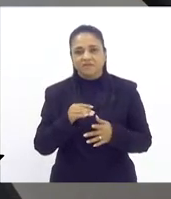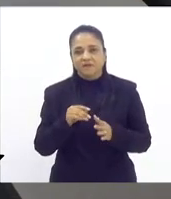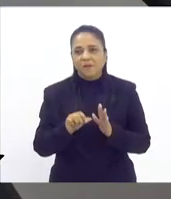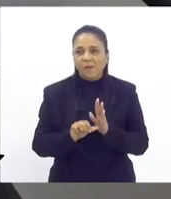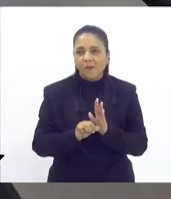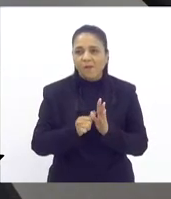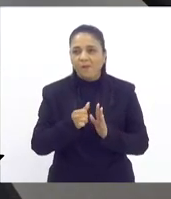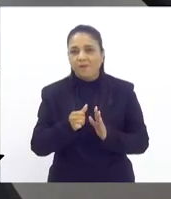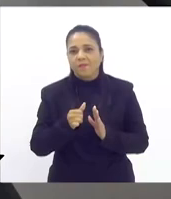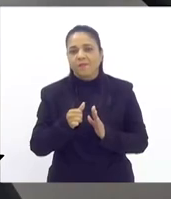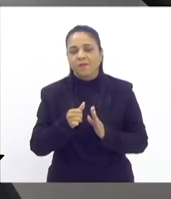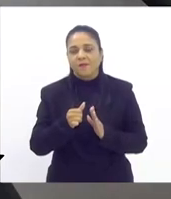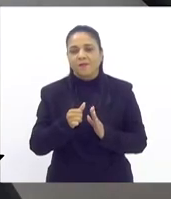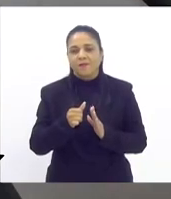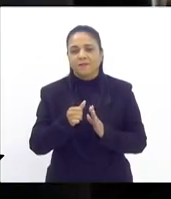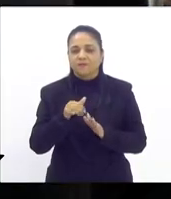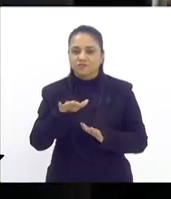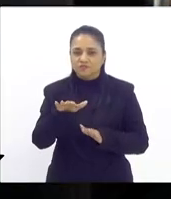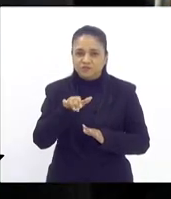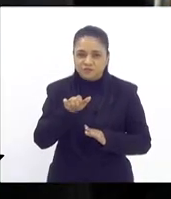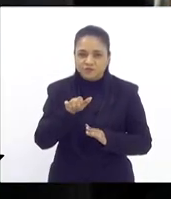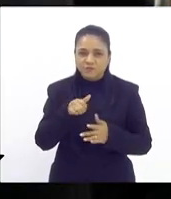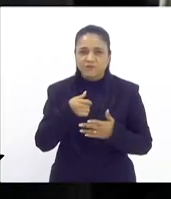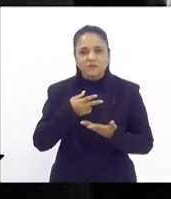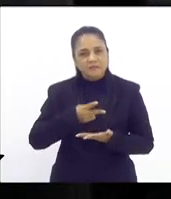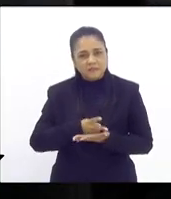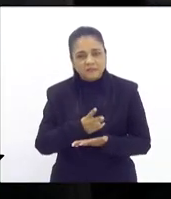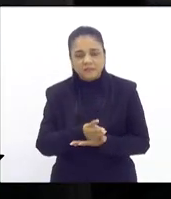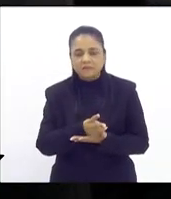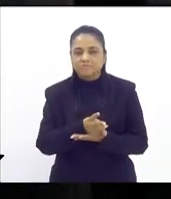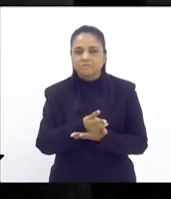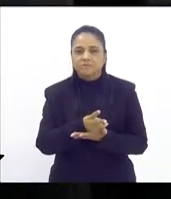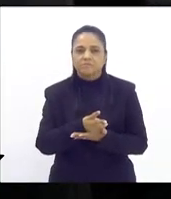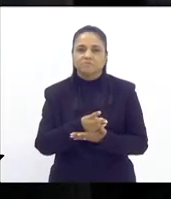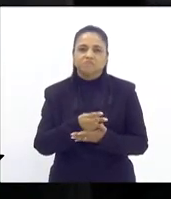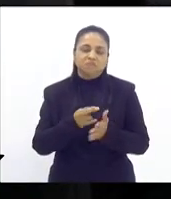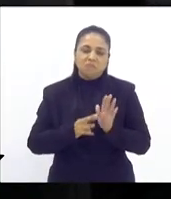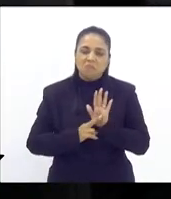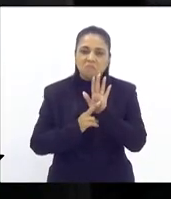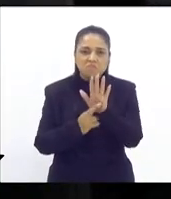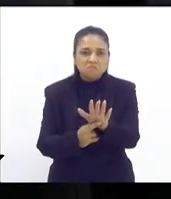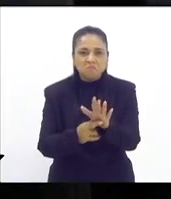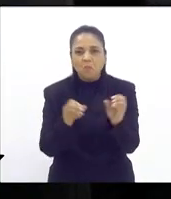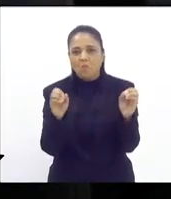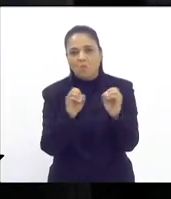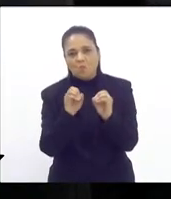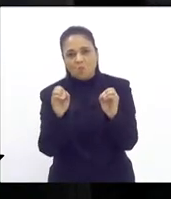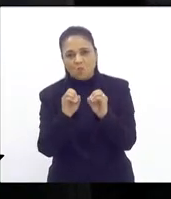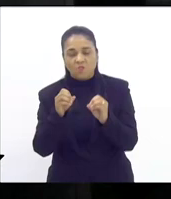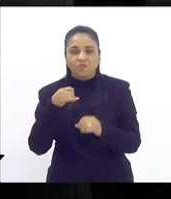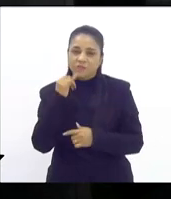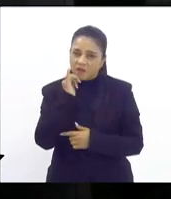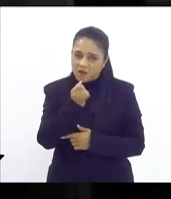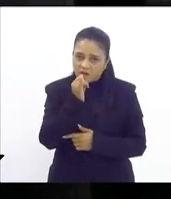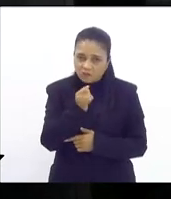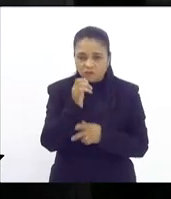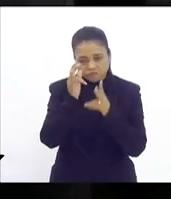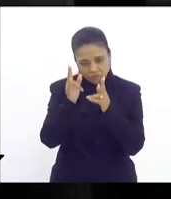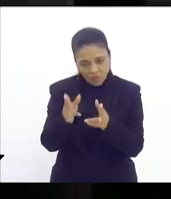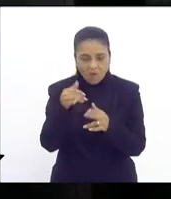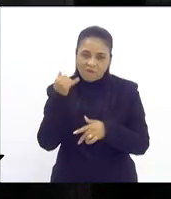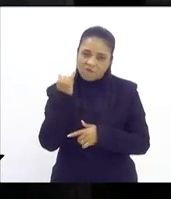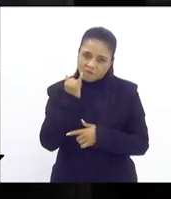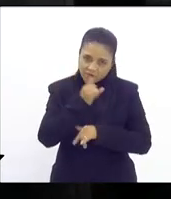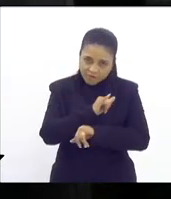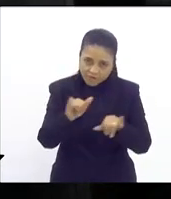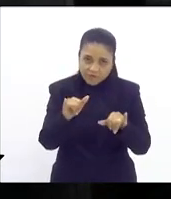né chamada né E sempre comete isso aí não mandou nenhum representante né com o nosso relator falou é uma foto